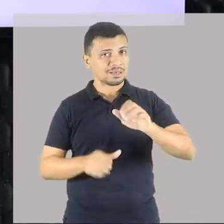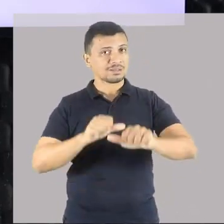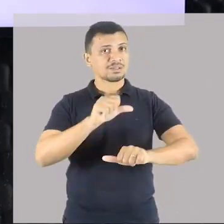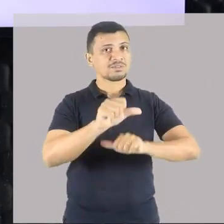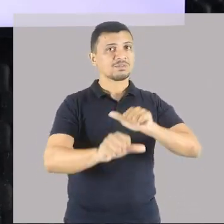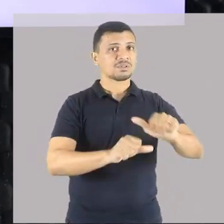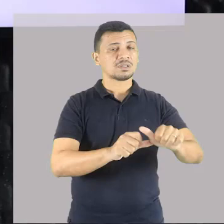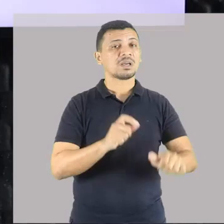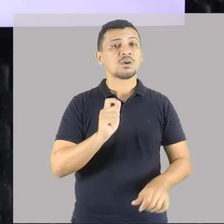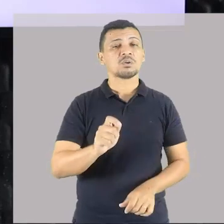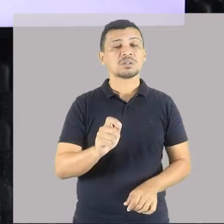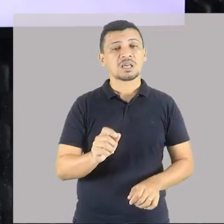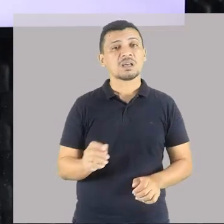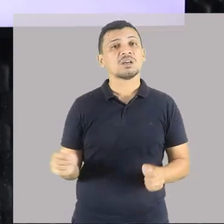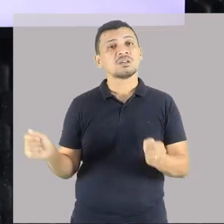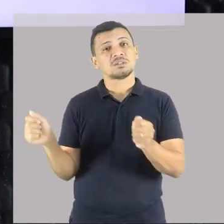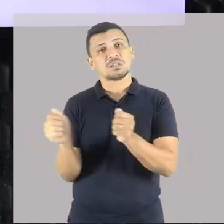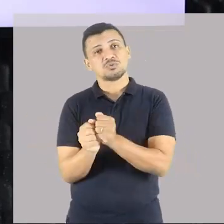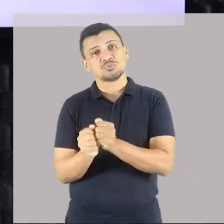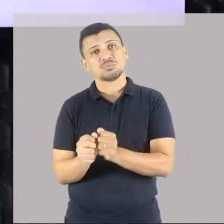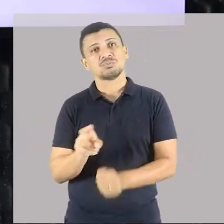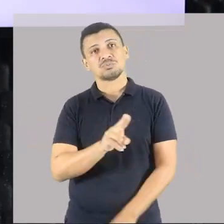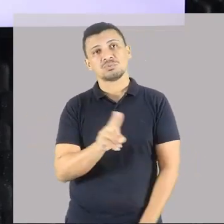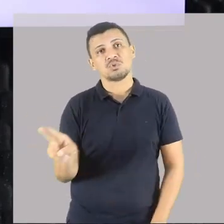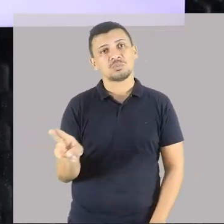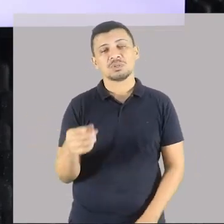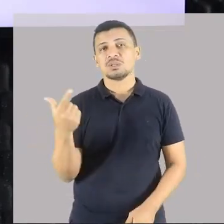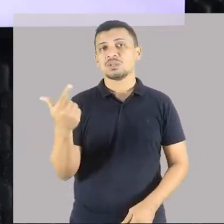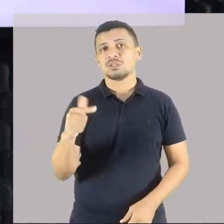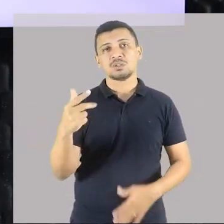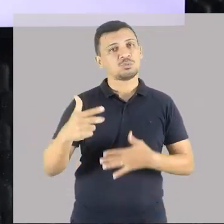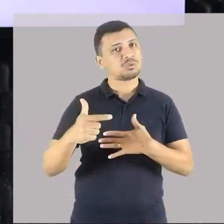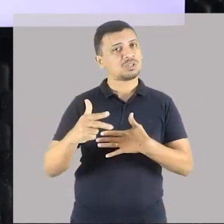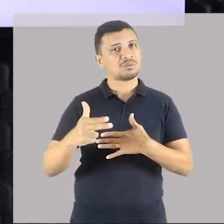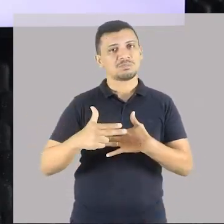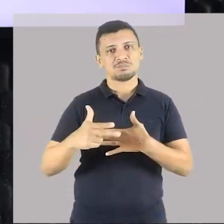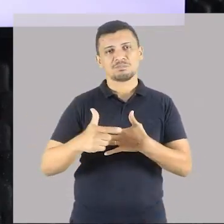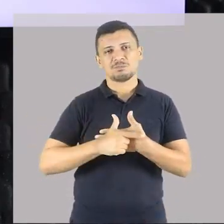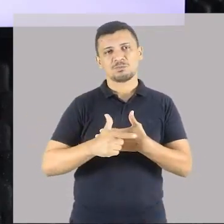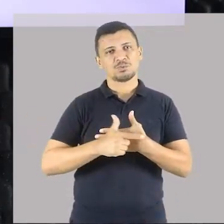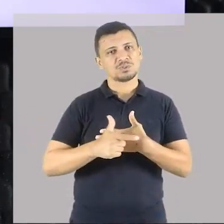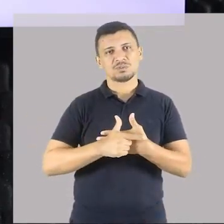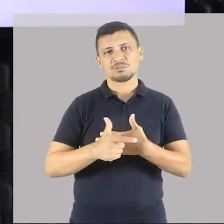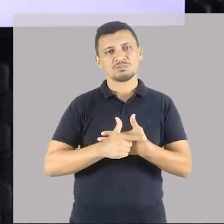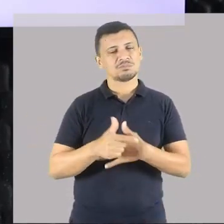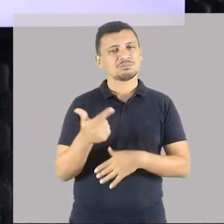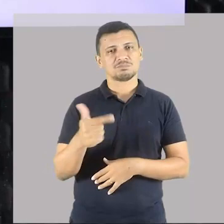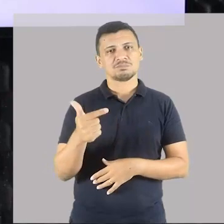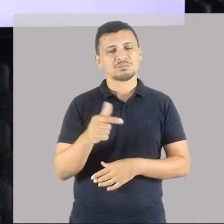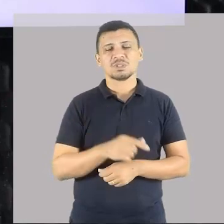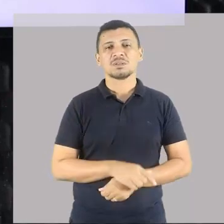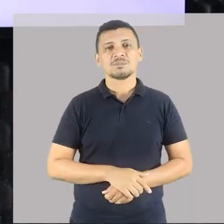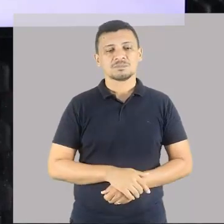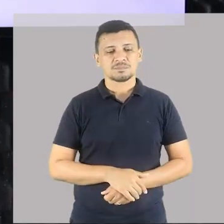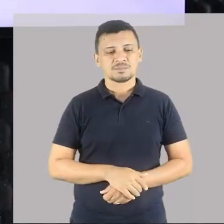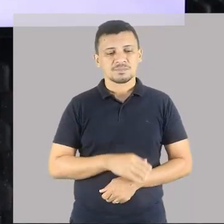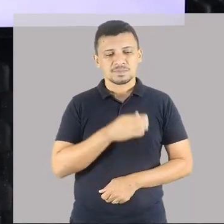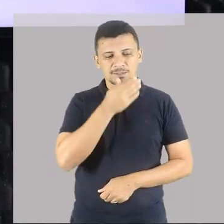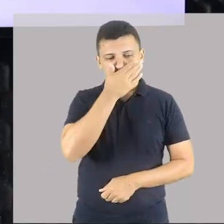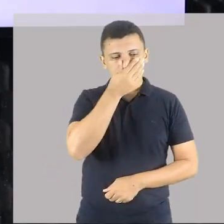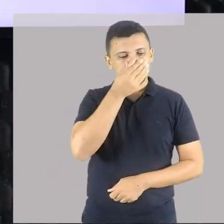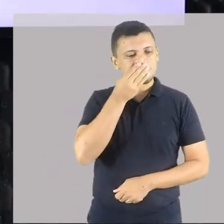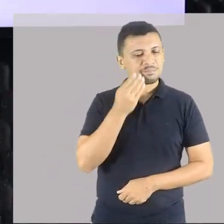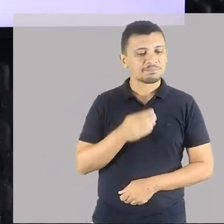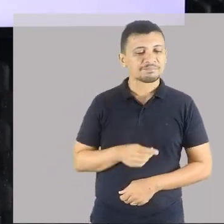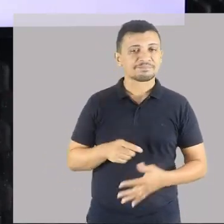ser um adjunto adnominal. Ele não tem função de núcleo do objeto. O núcleo do objeto aí seria intervenção.